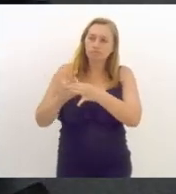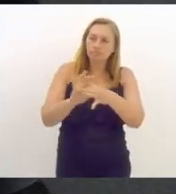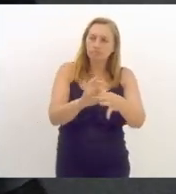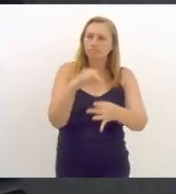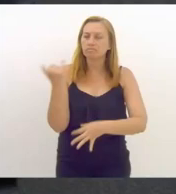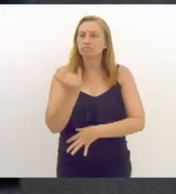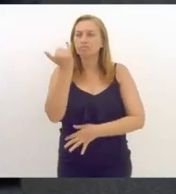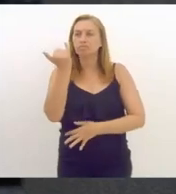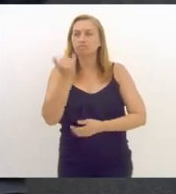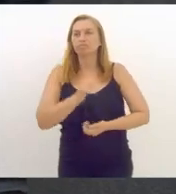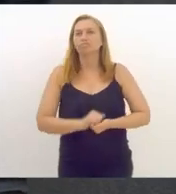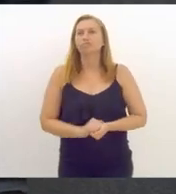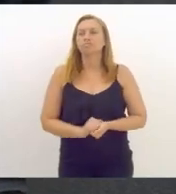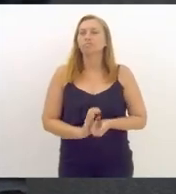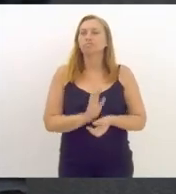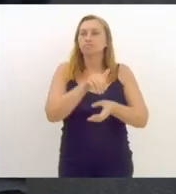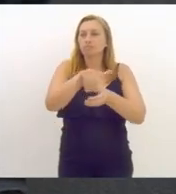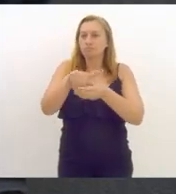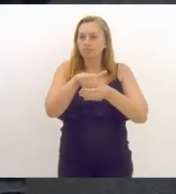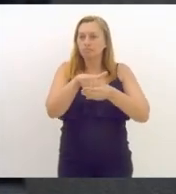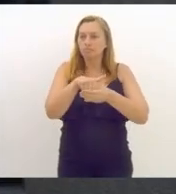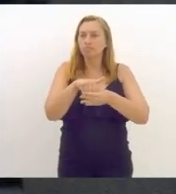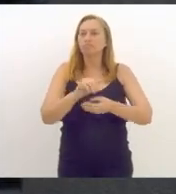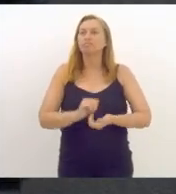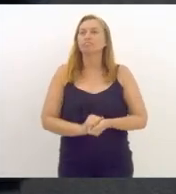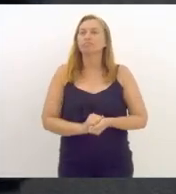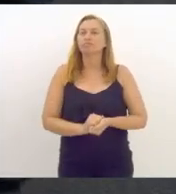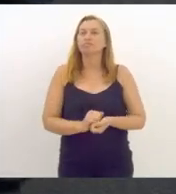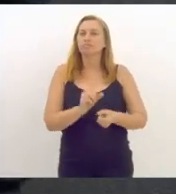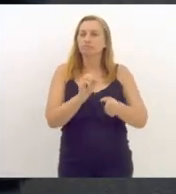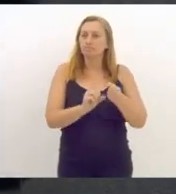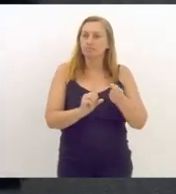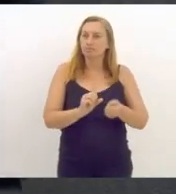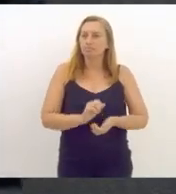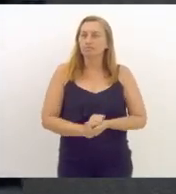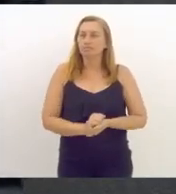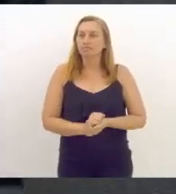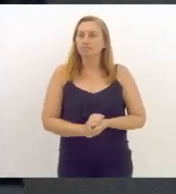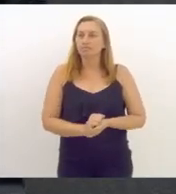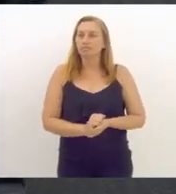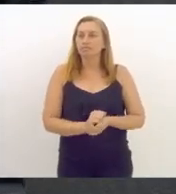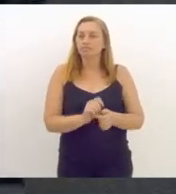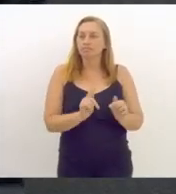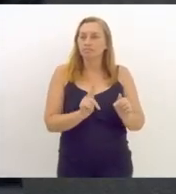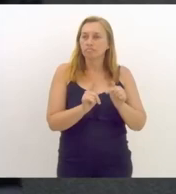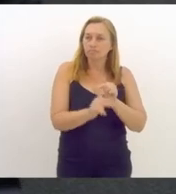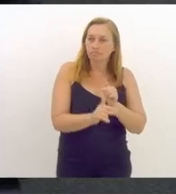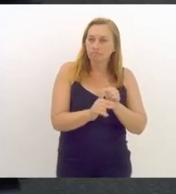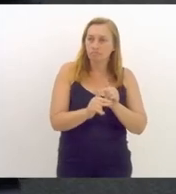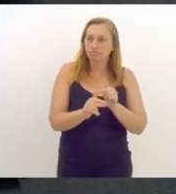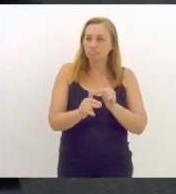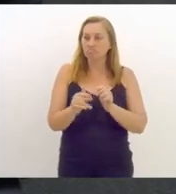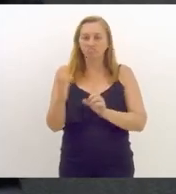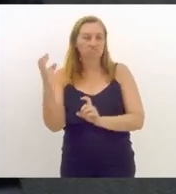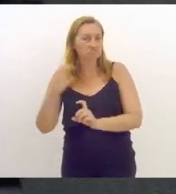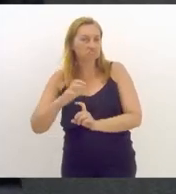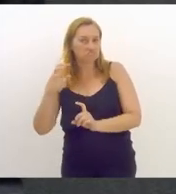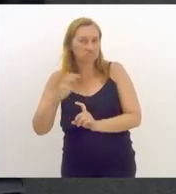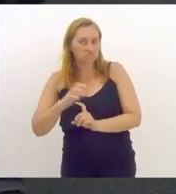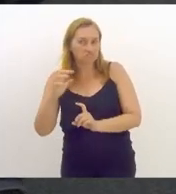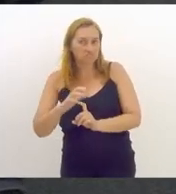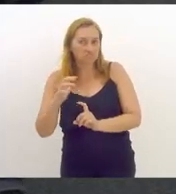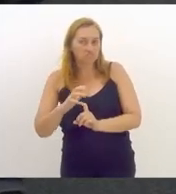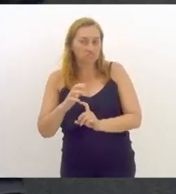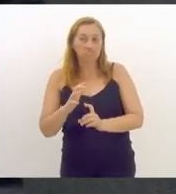importante para que é o voto fosse exercido sem coação sem intimidação sem